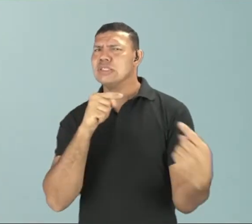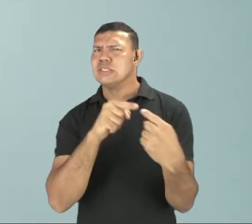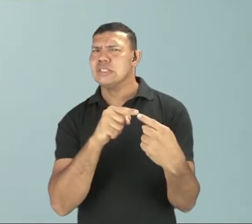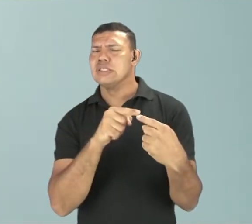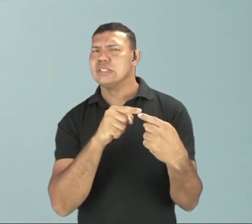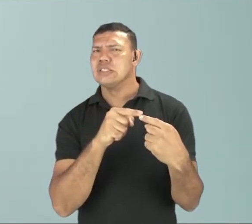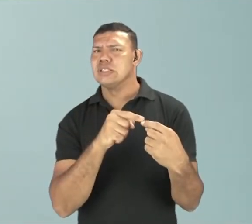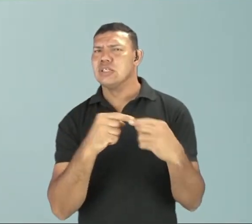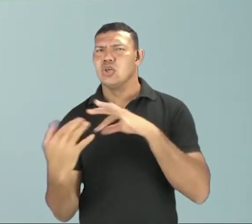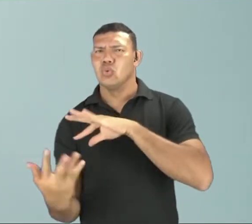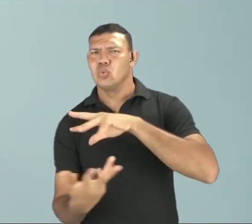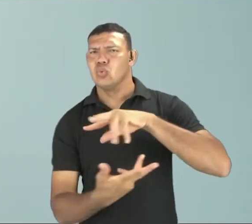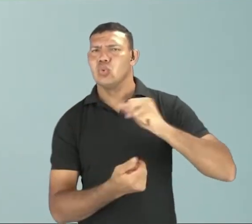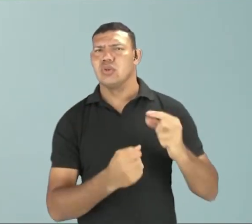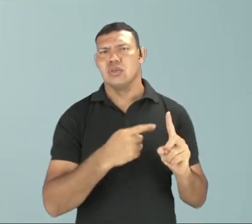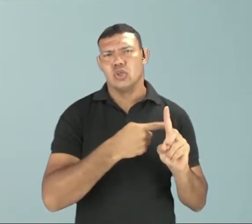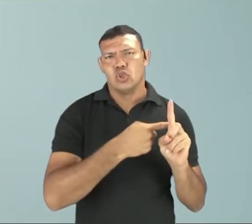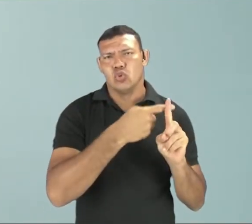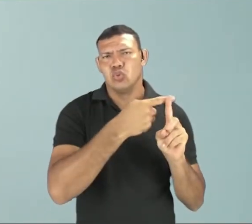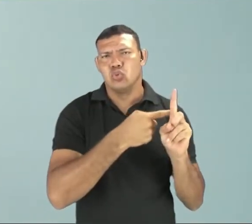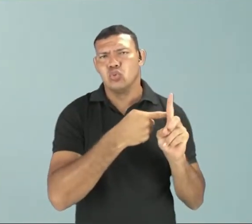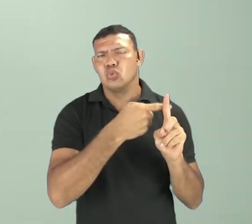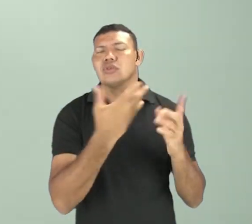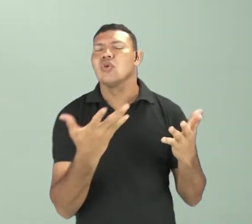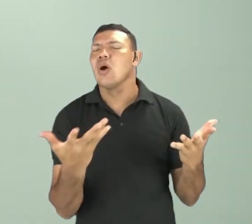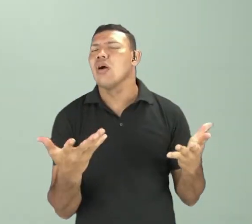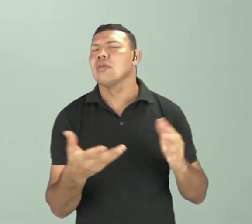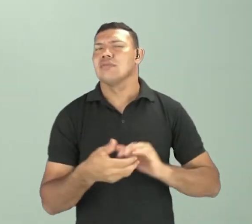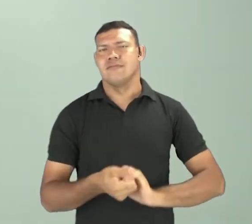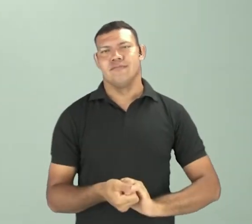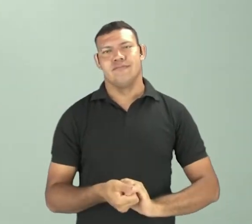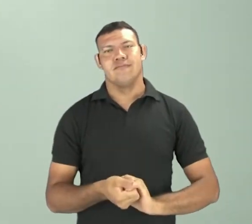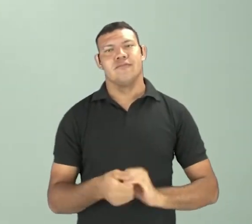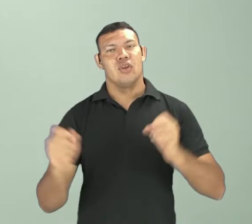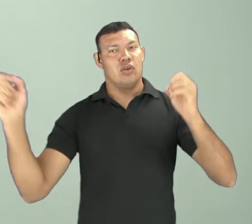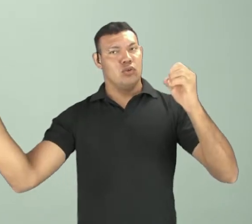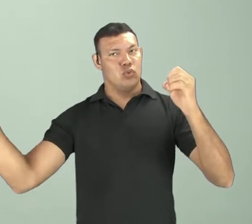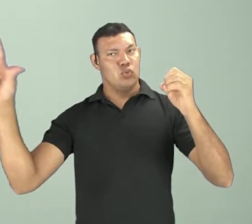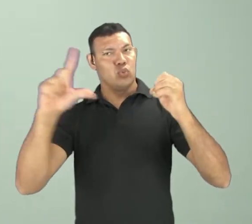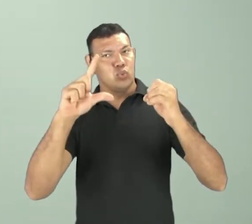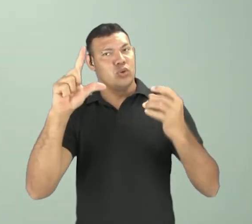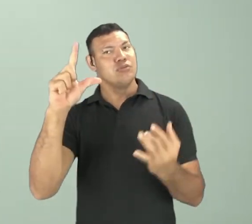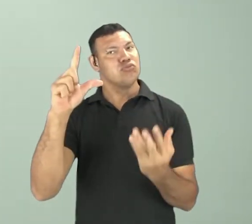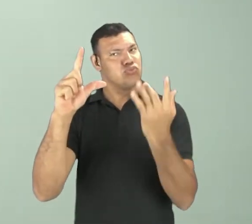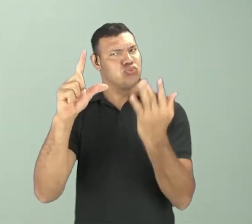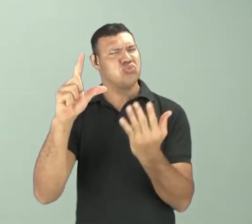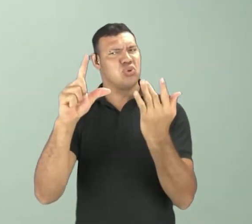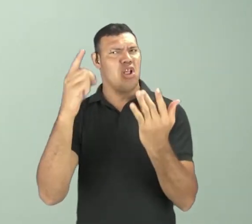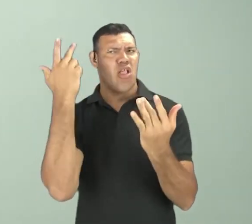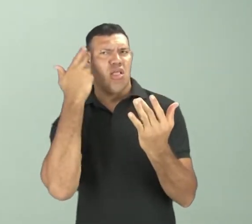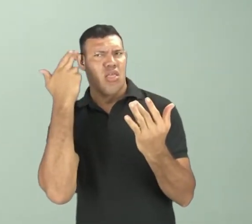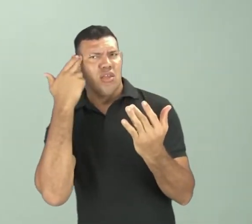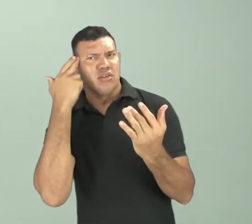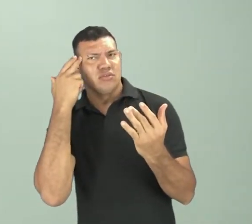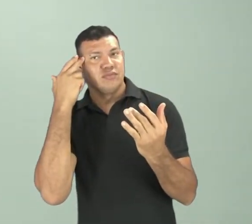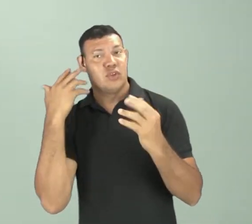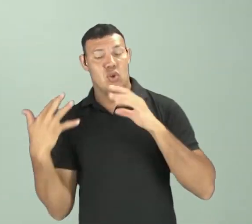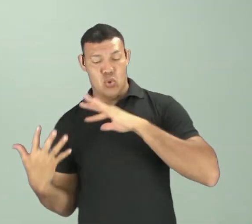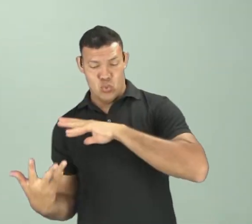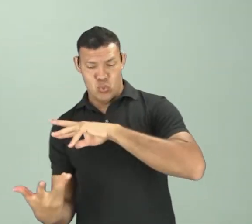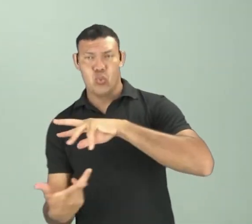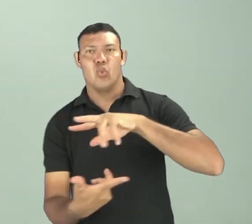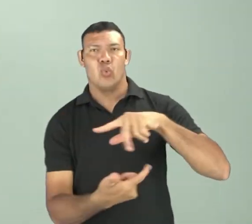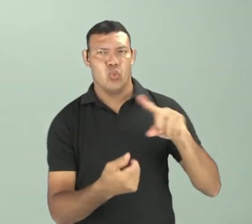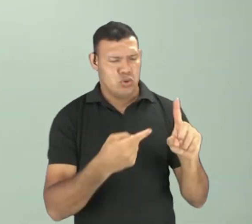efeito estufa? Então, primeiro, o efeito estufa é um processo natural. O que é o aquecimento global? O